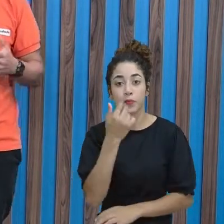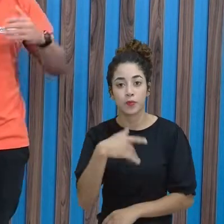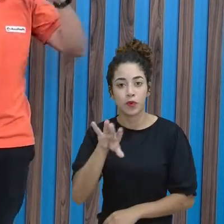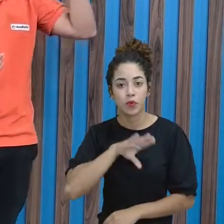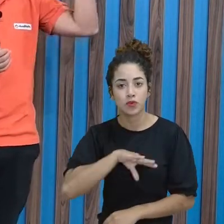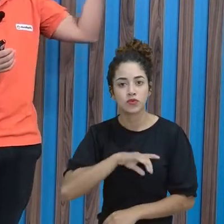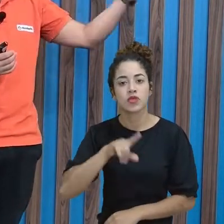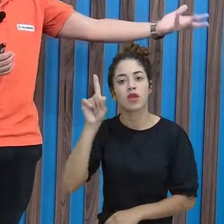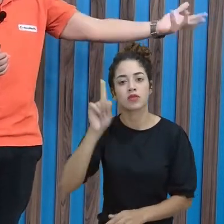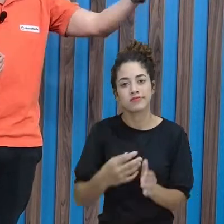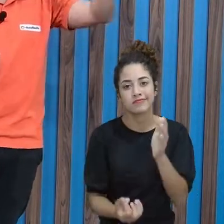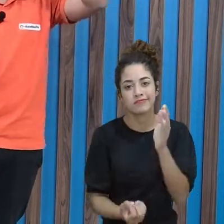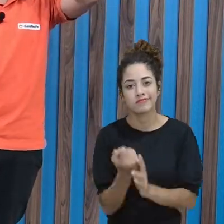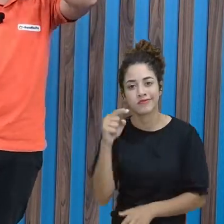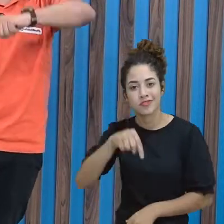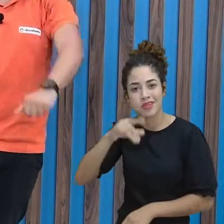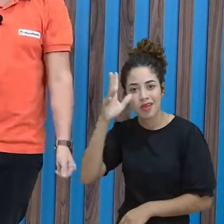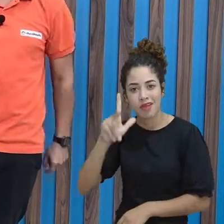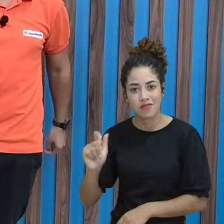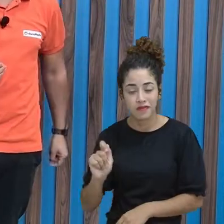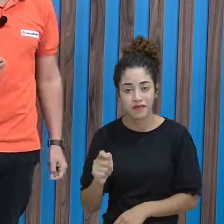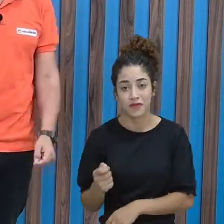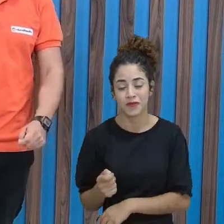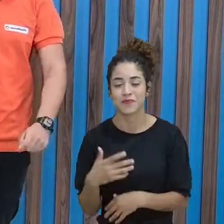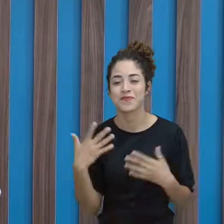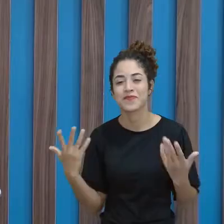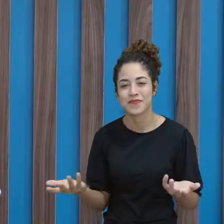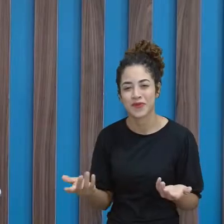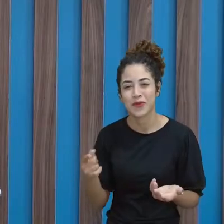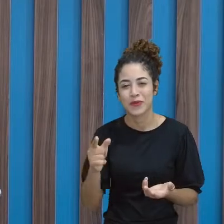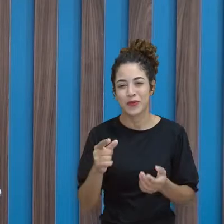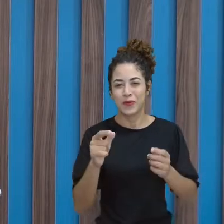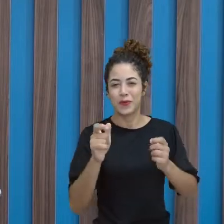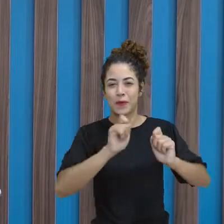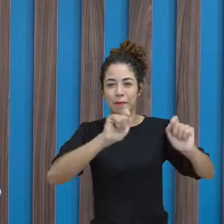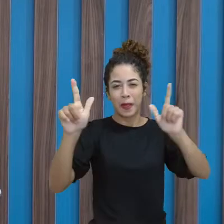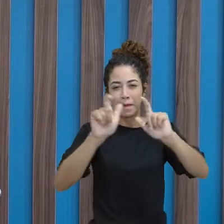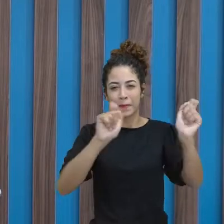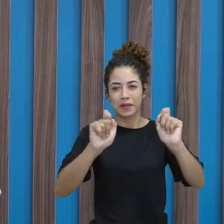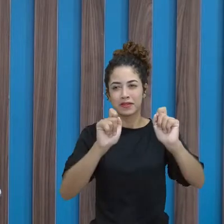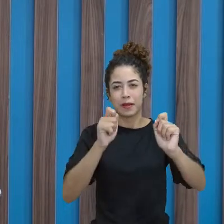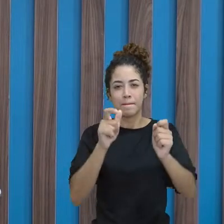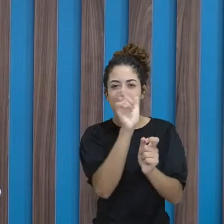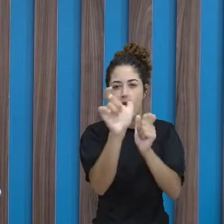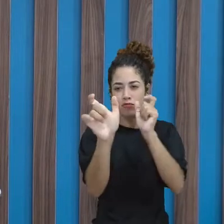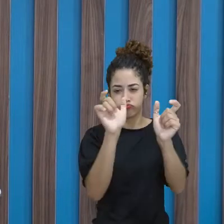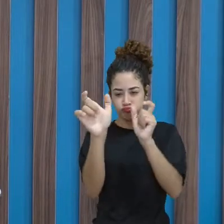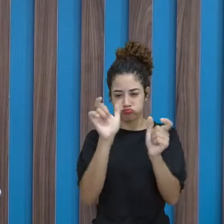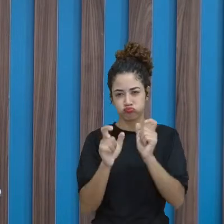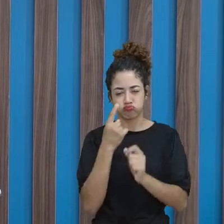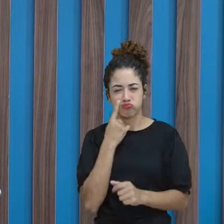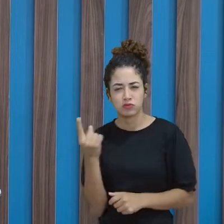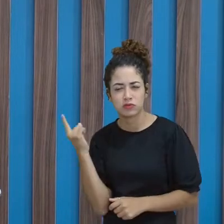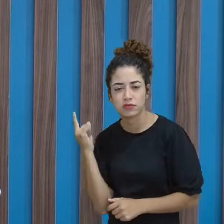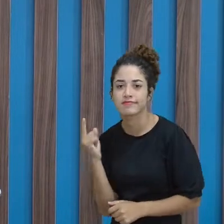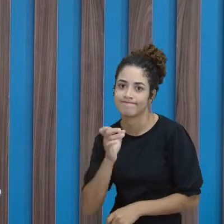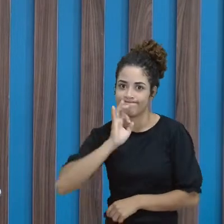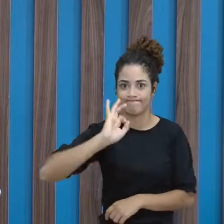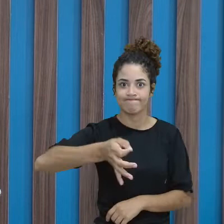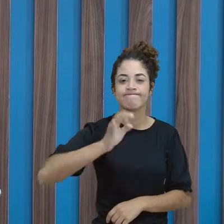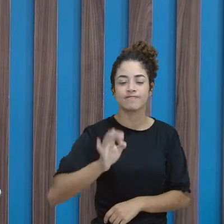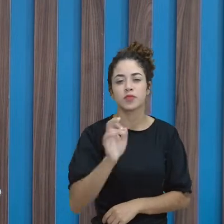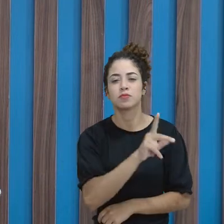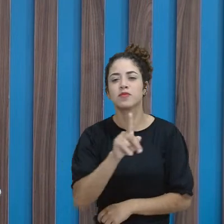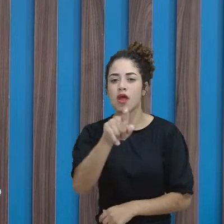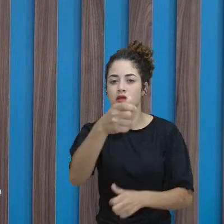origem africana. Carla, fala pra gente sobre isso aí. Eu trouxe aqui algumas no slide, mas ela vai começar falando sobre isso. Exatamente, turma. Como o